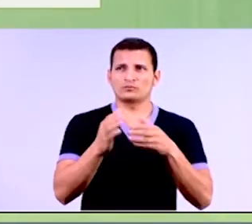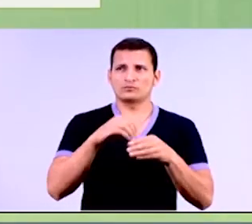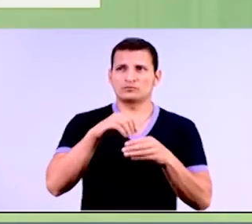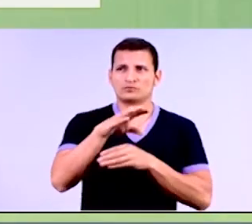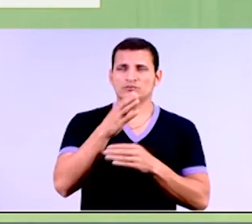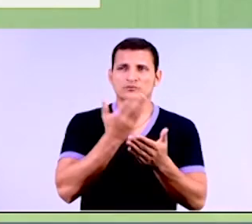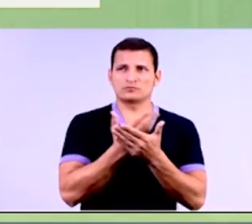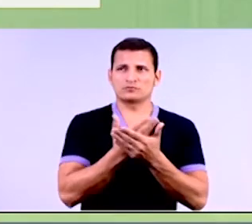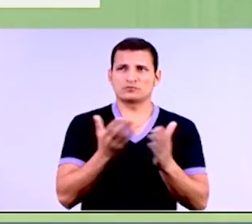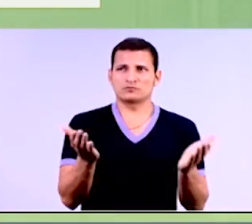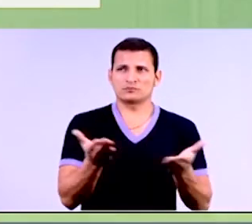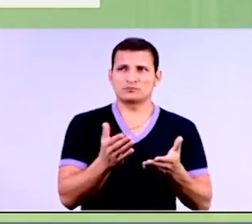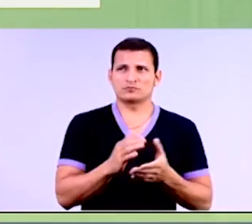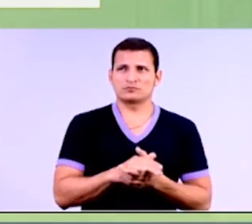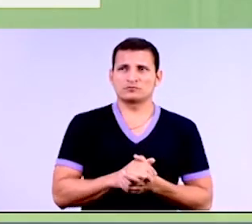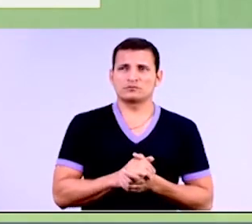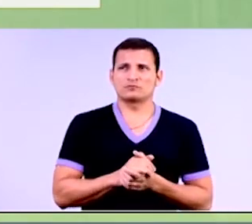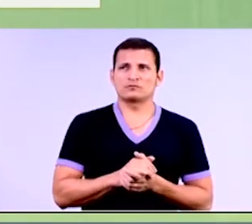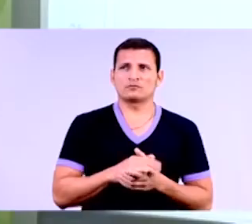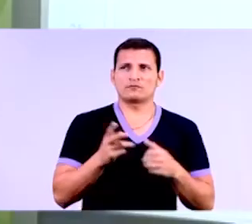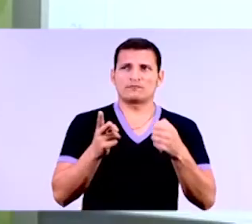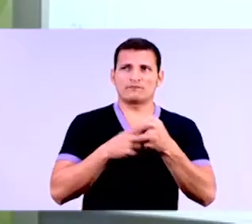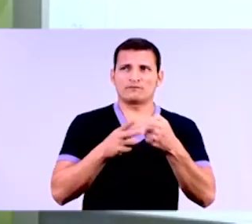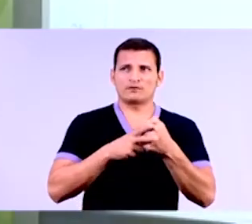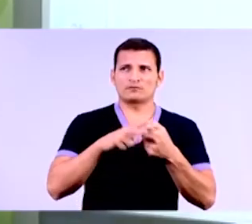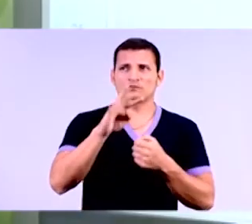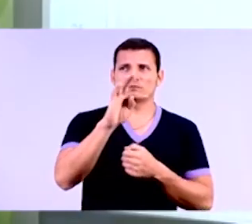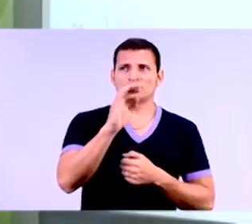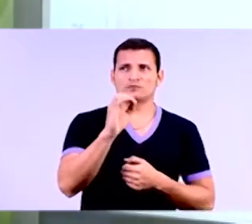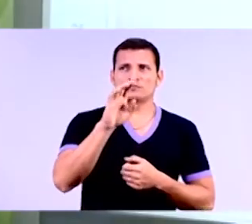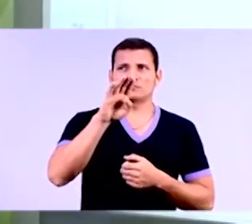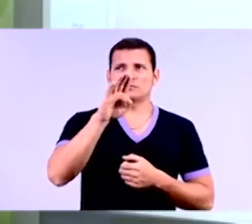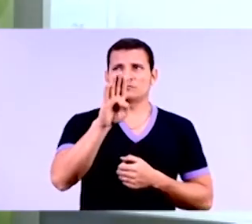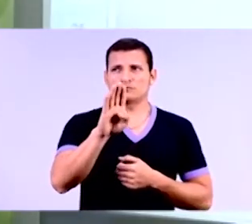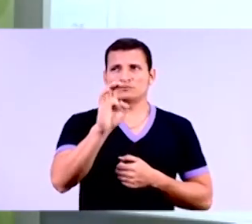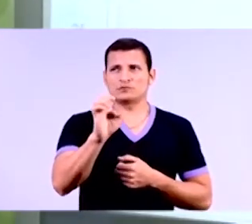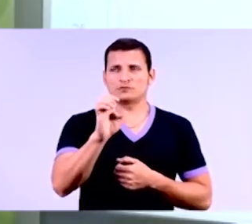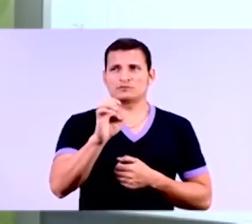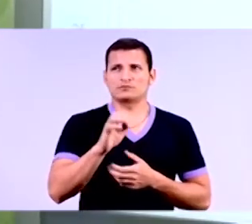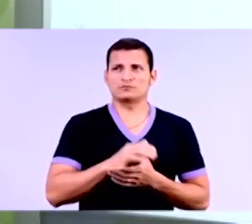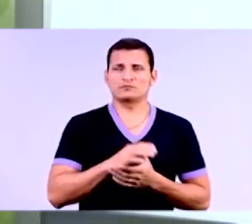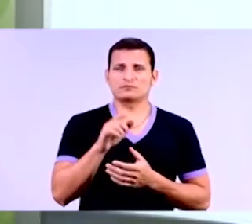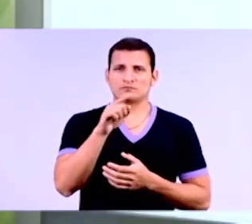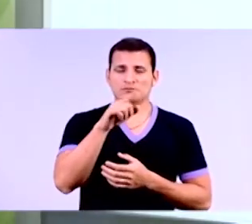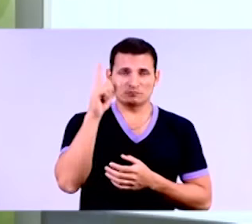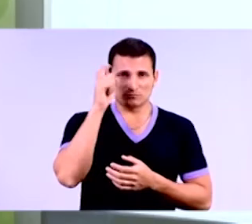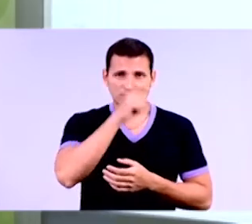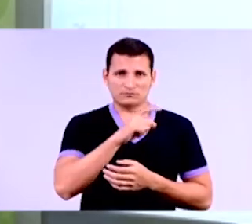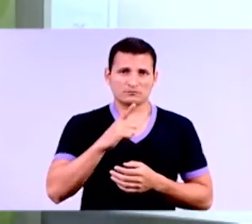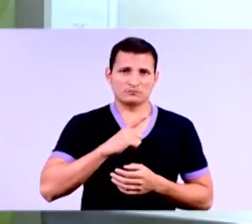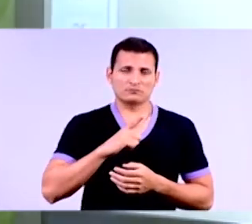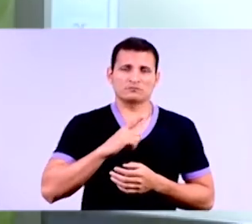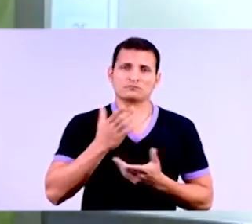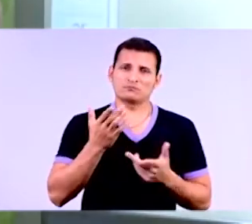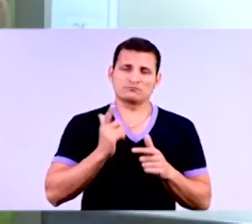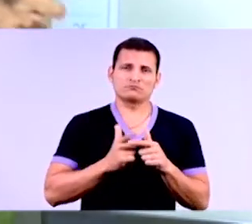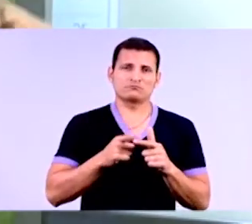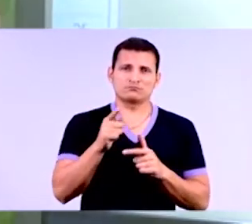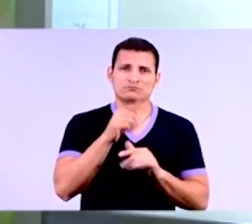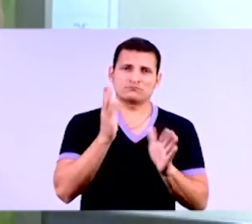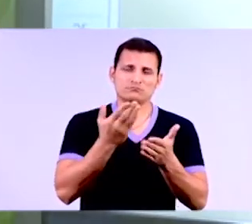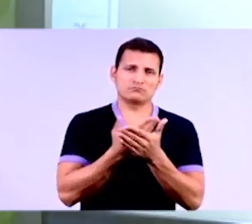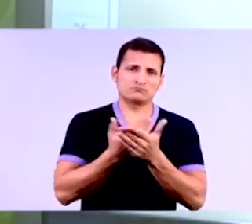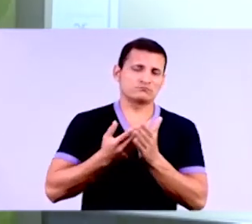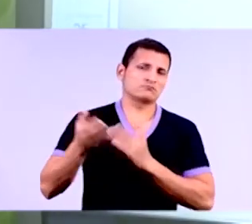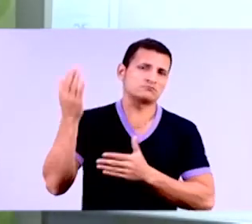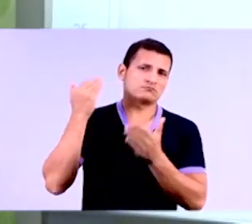aula de hoje, o famoso verbo to be. Eu tenho certeza que vocês não vão ter muita dificuldade, porque vocês já estudaram isso nos anos